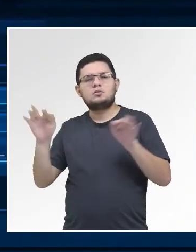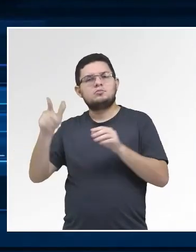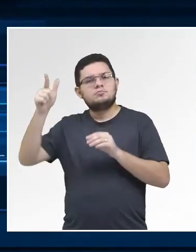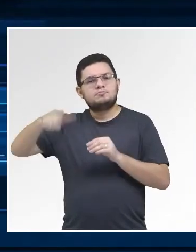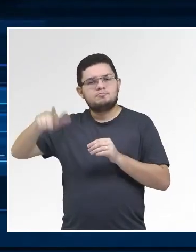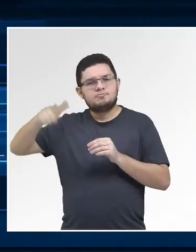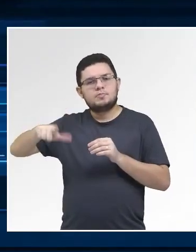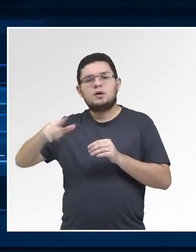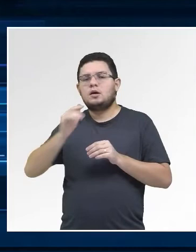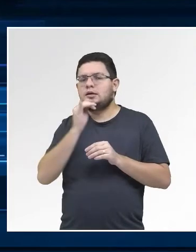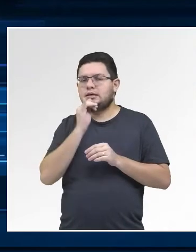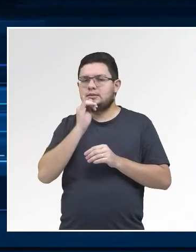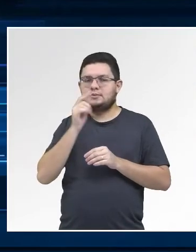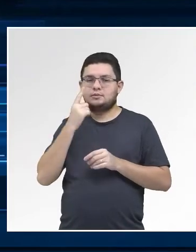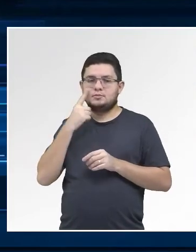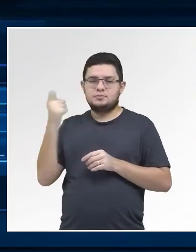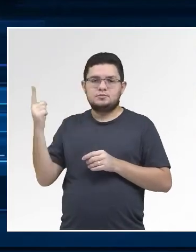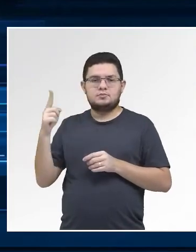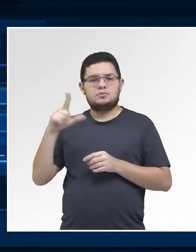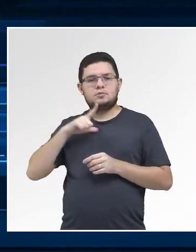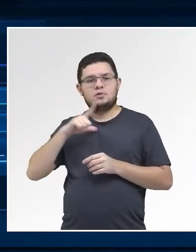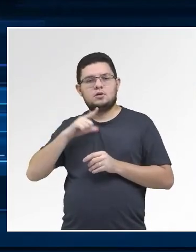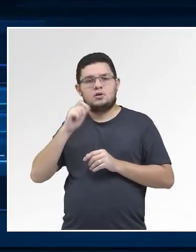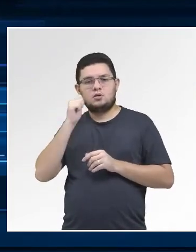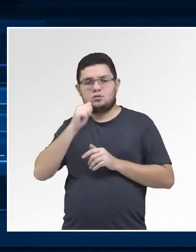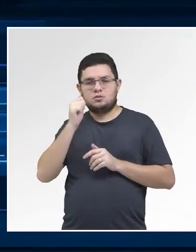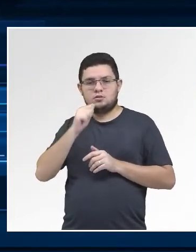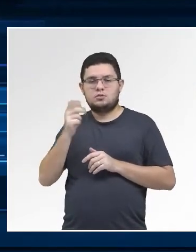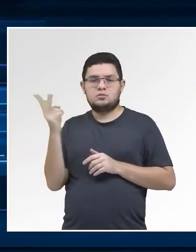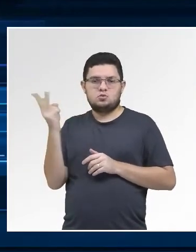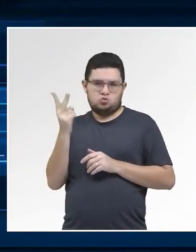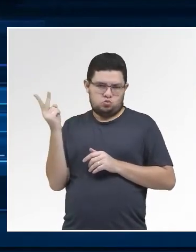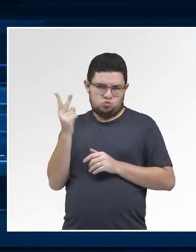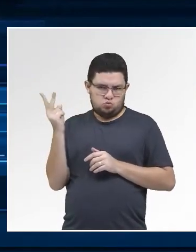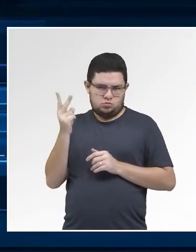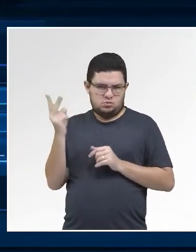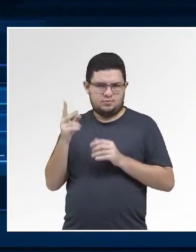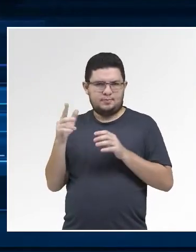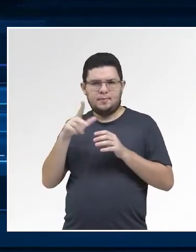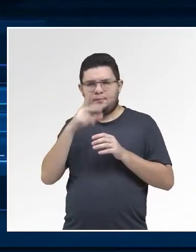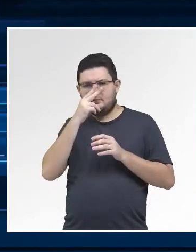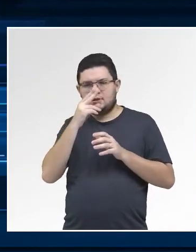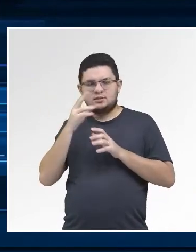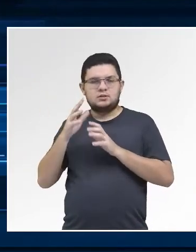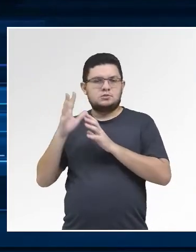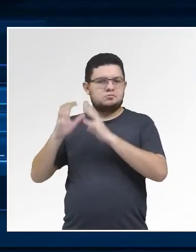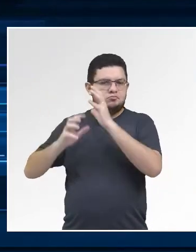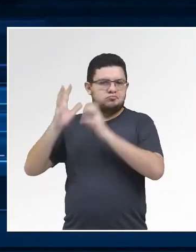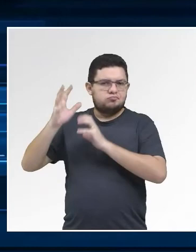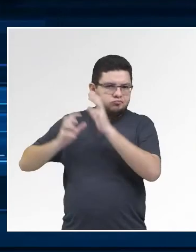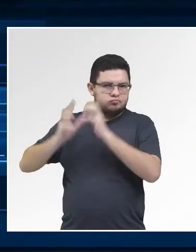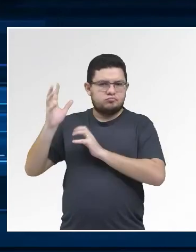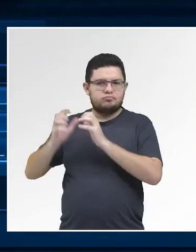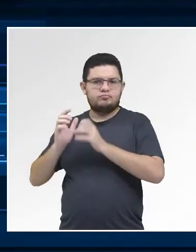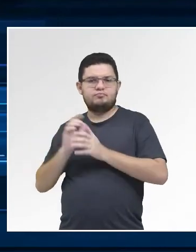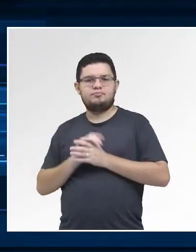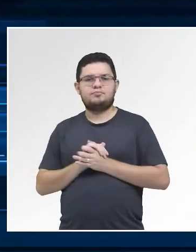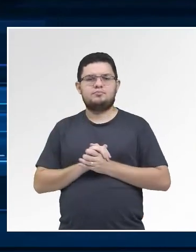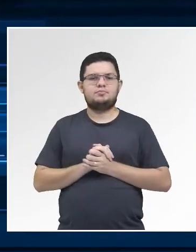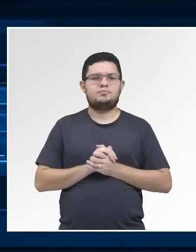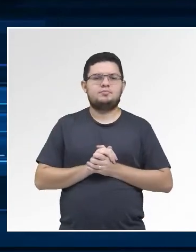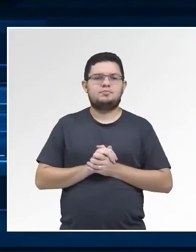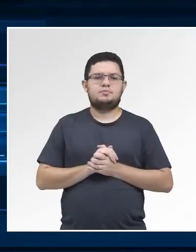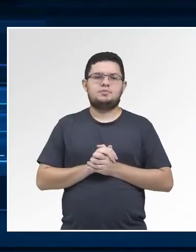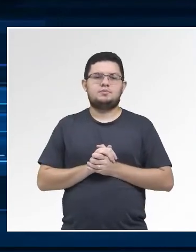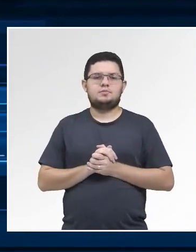tenho, olha só, as duas personagens ali brigando, né? They have fought severely, ok? Aliás, severely,